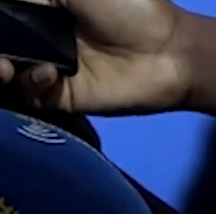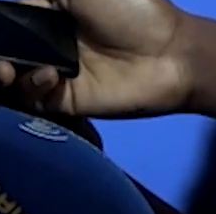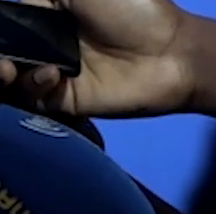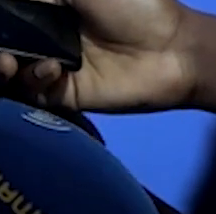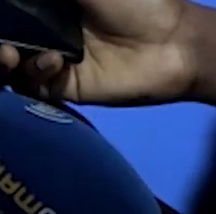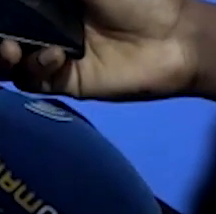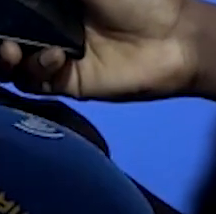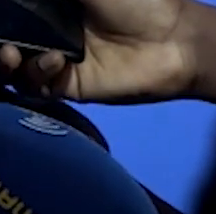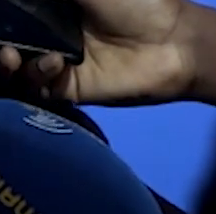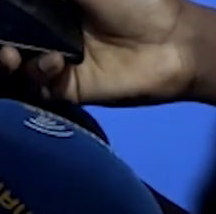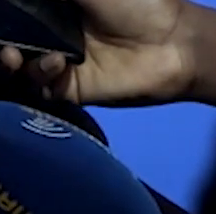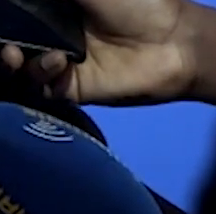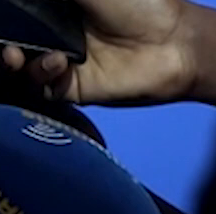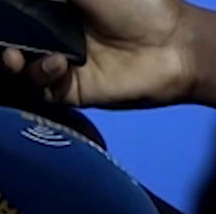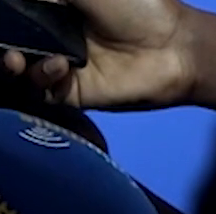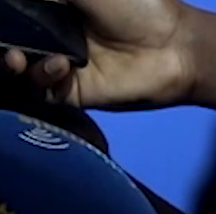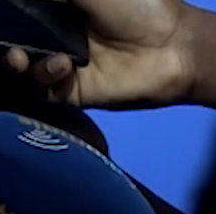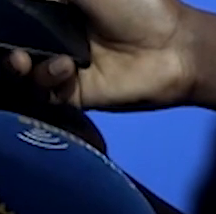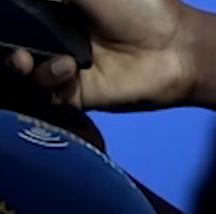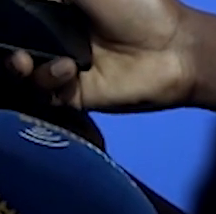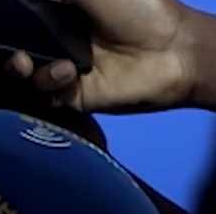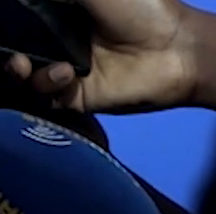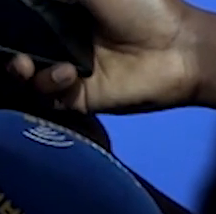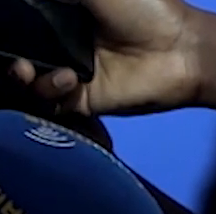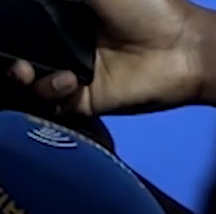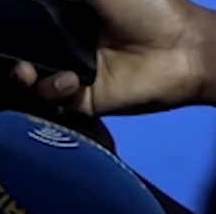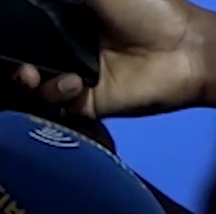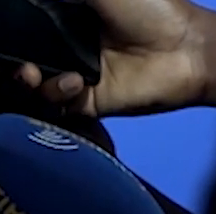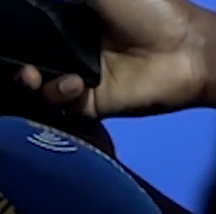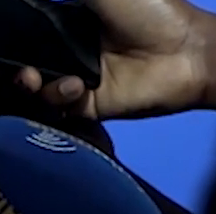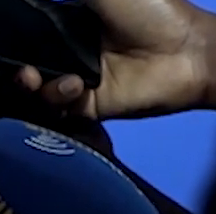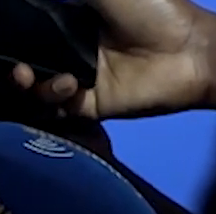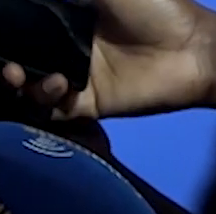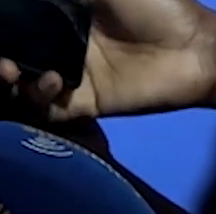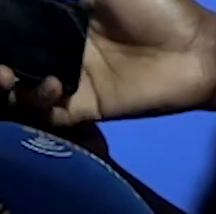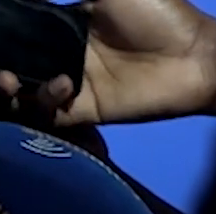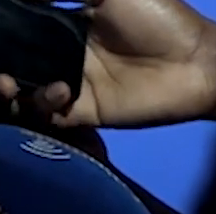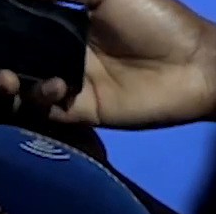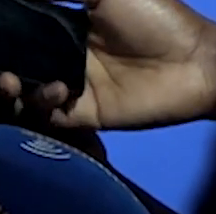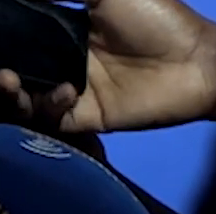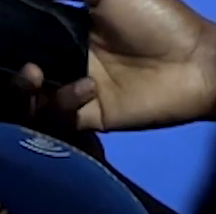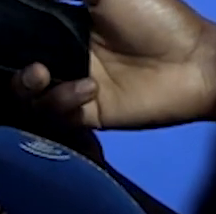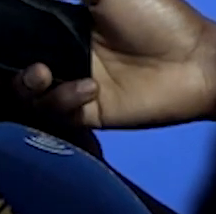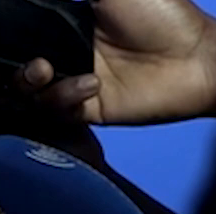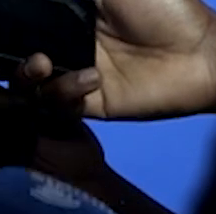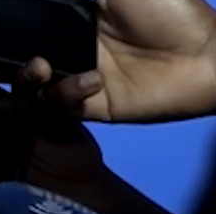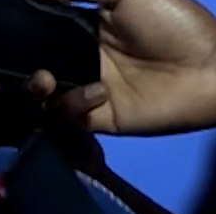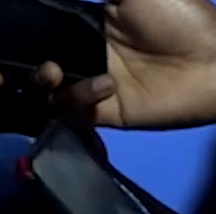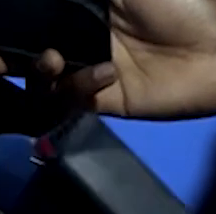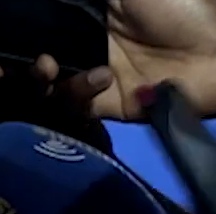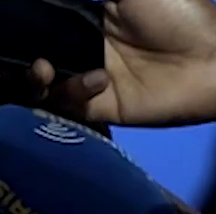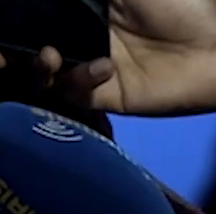uma das primeiras entidades a ser privatizadas, o que quer dizer a confiança que existe por parte das autoridades no